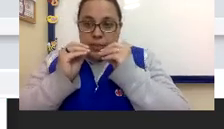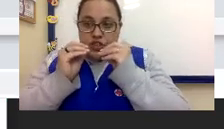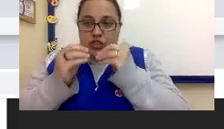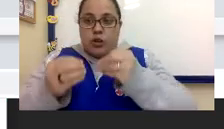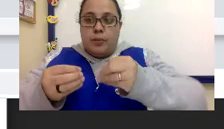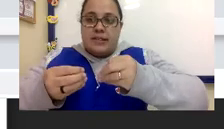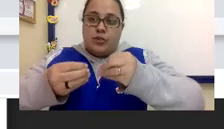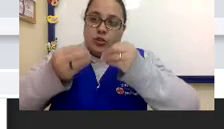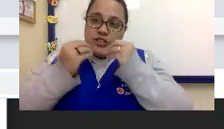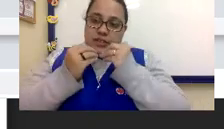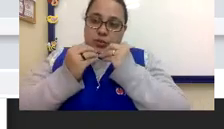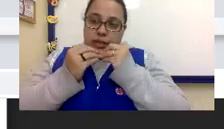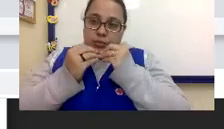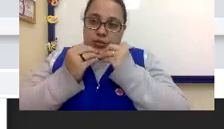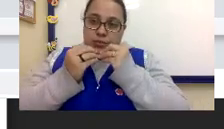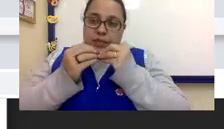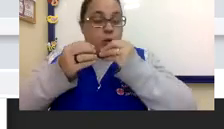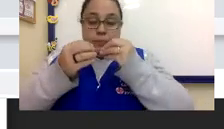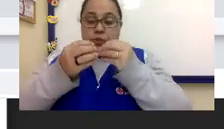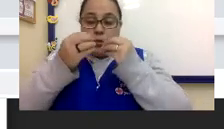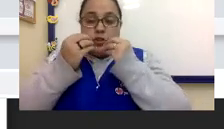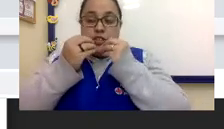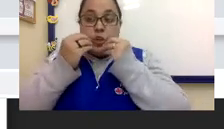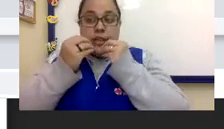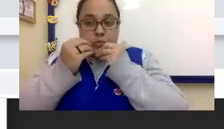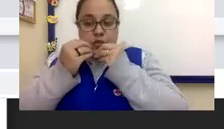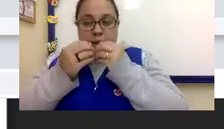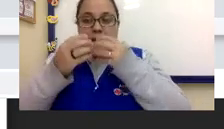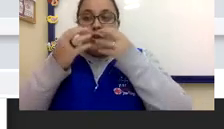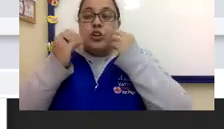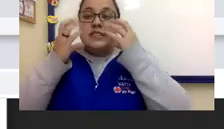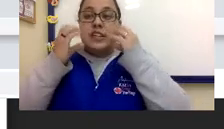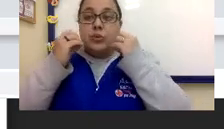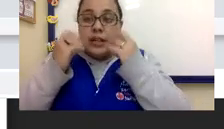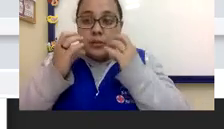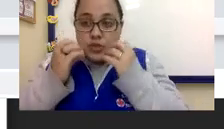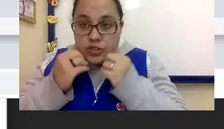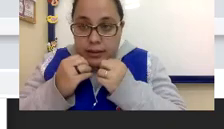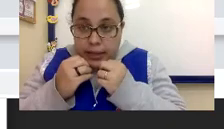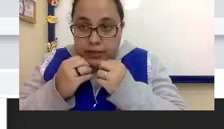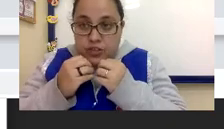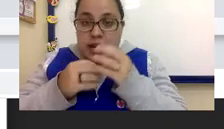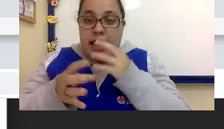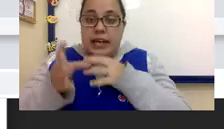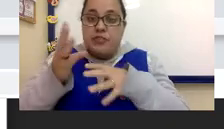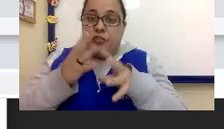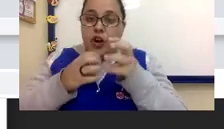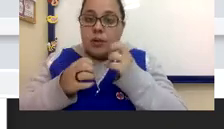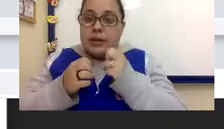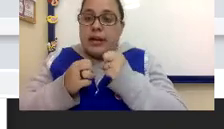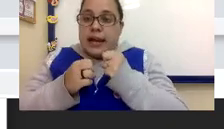Nosso sistema digestório começa quando nós engolimos, né? Quando nós mordemos o alimento, quando nós trituramos os alimentos, aí